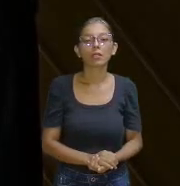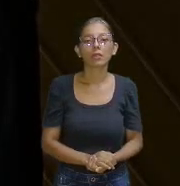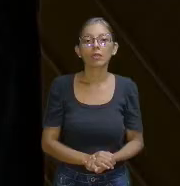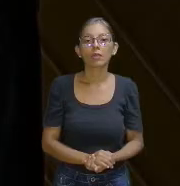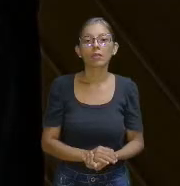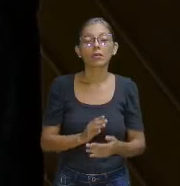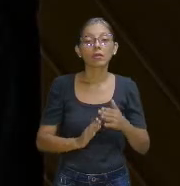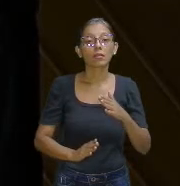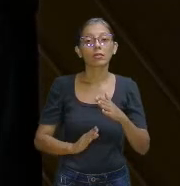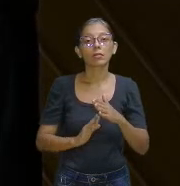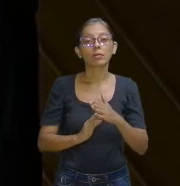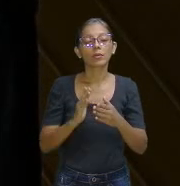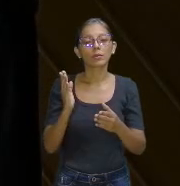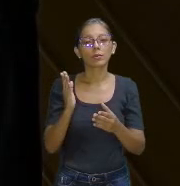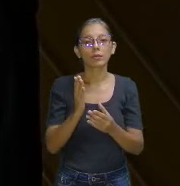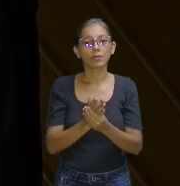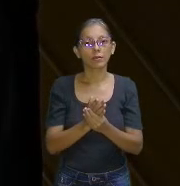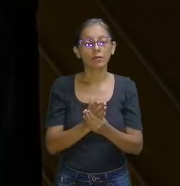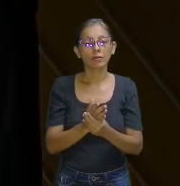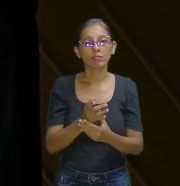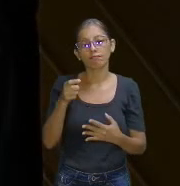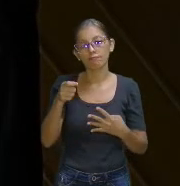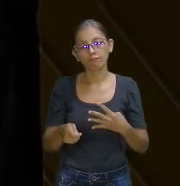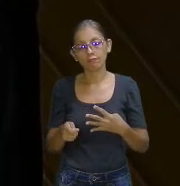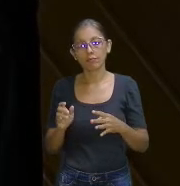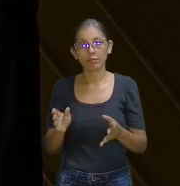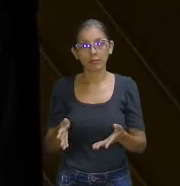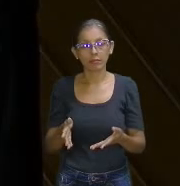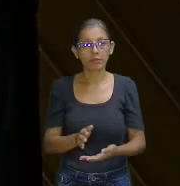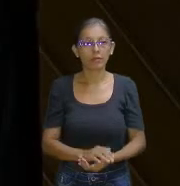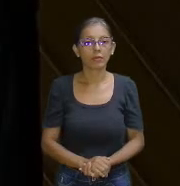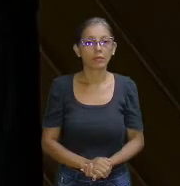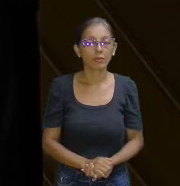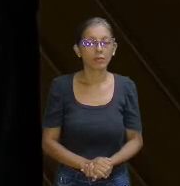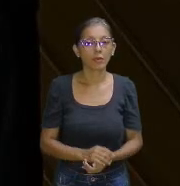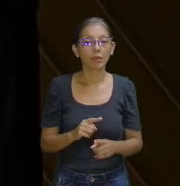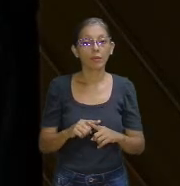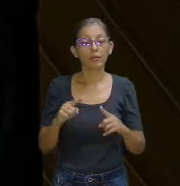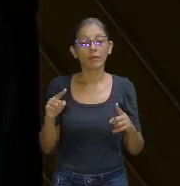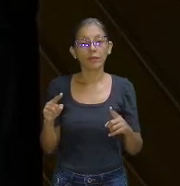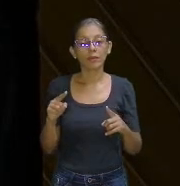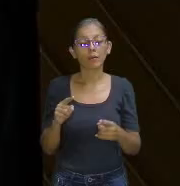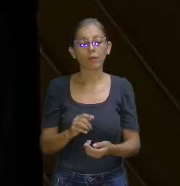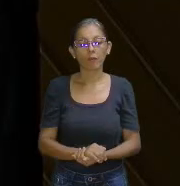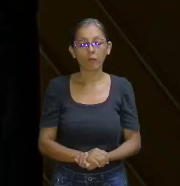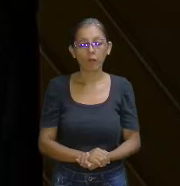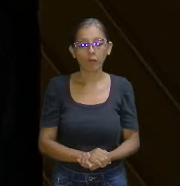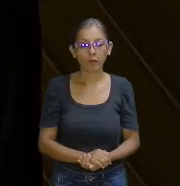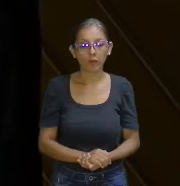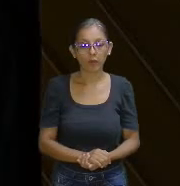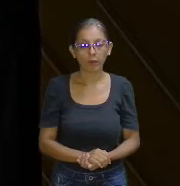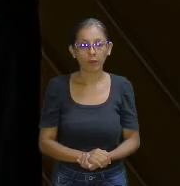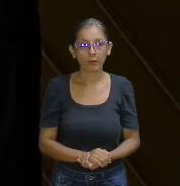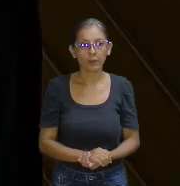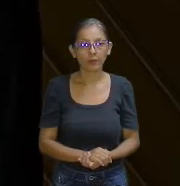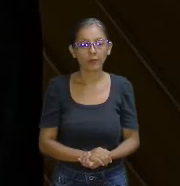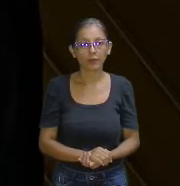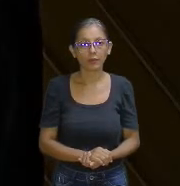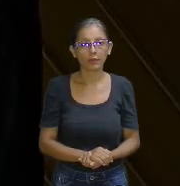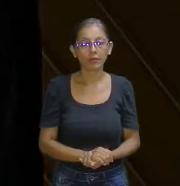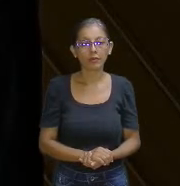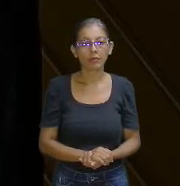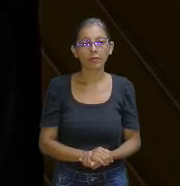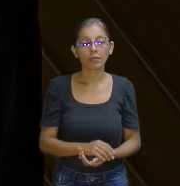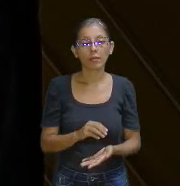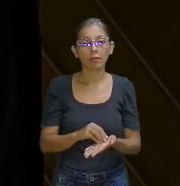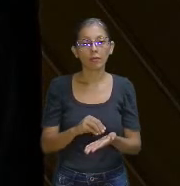instrução processual e proferindo sentença, e que tal alegação não merece acolhimento. A ausência de